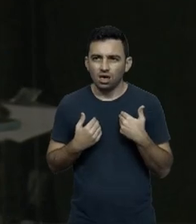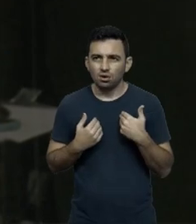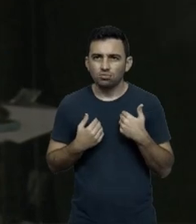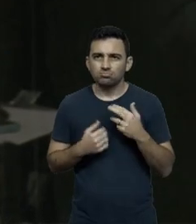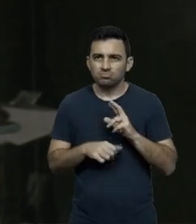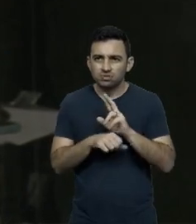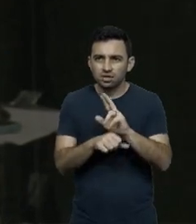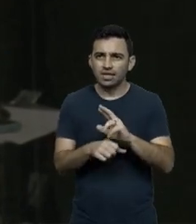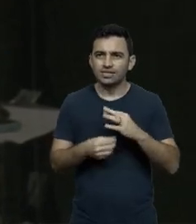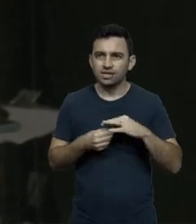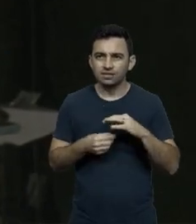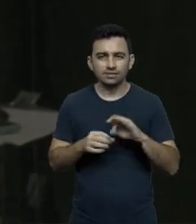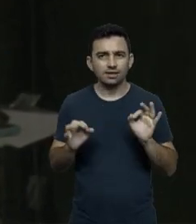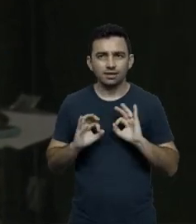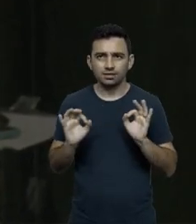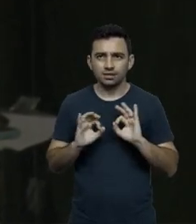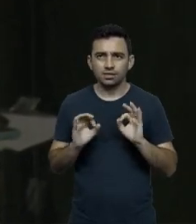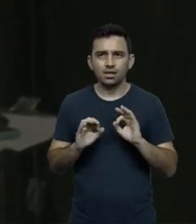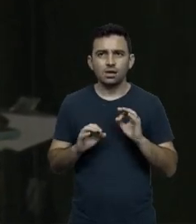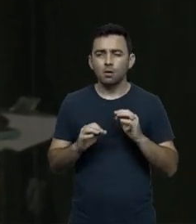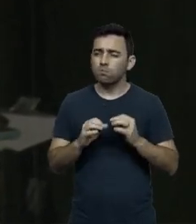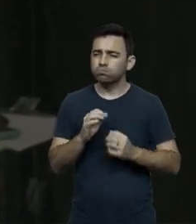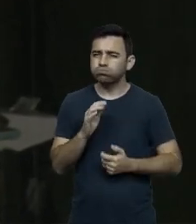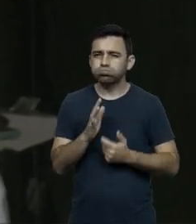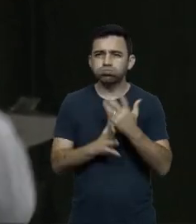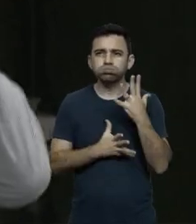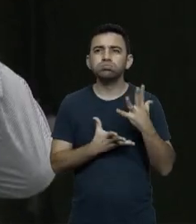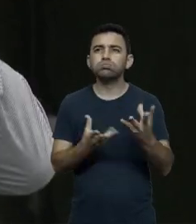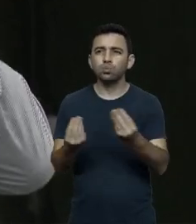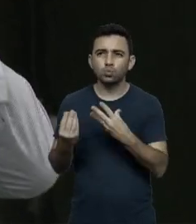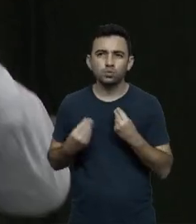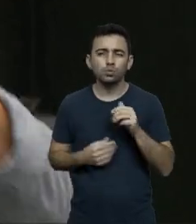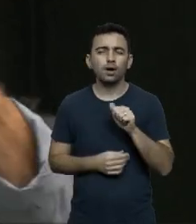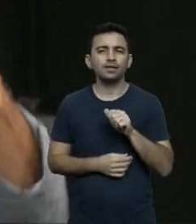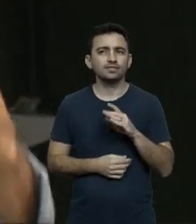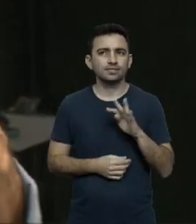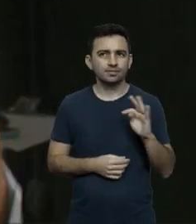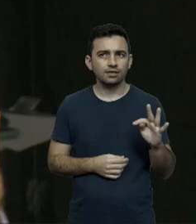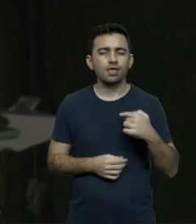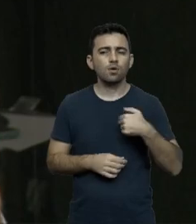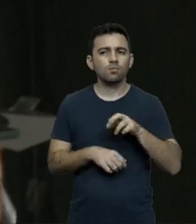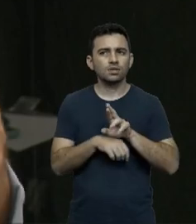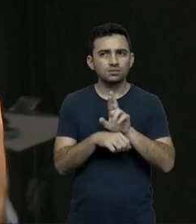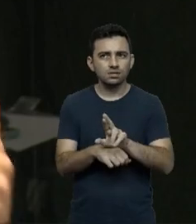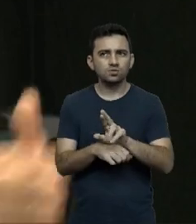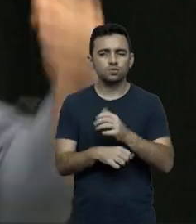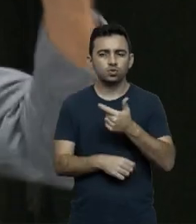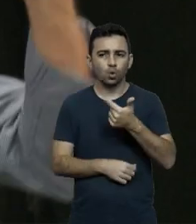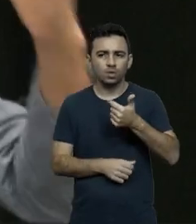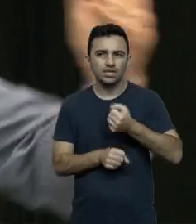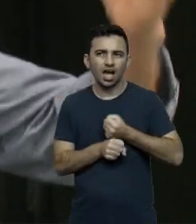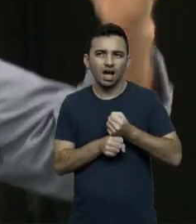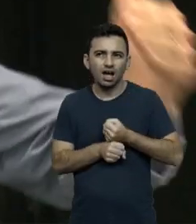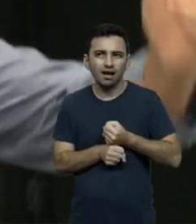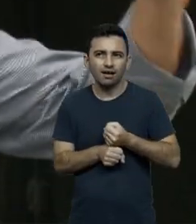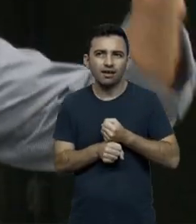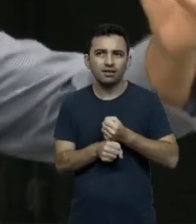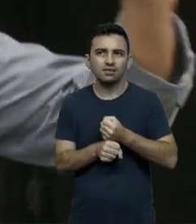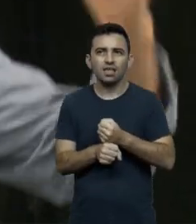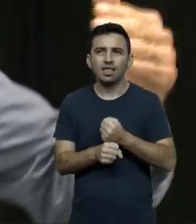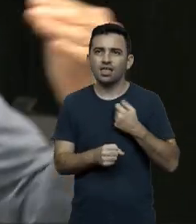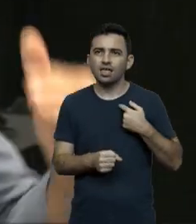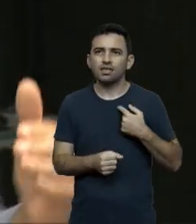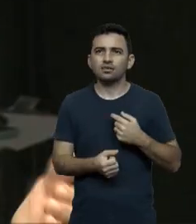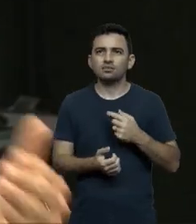acho que eu vou responder por milhares de ac3 o que durante 12 anos a fio sempre